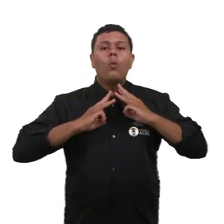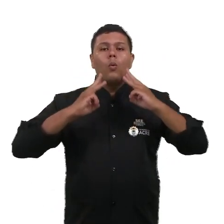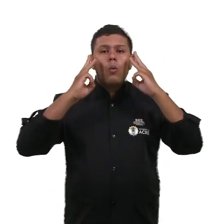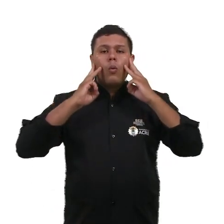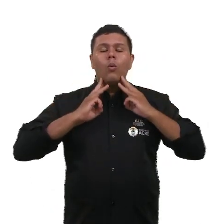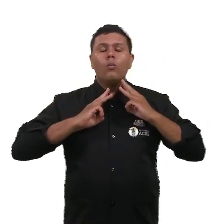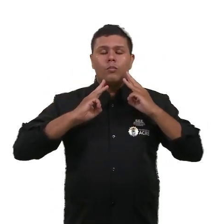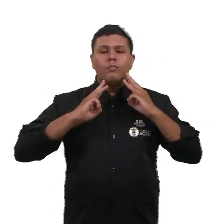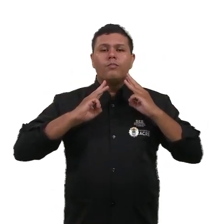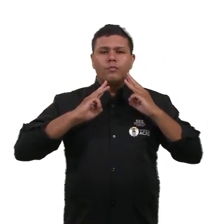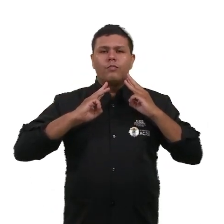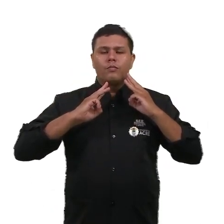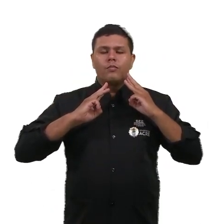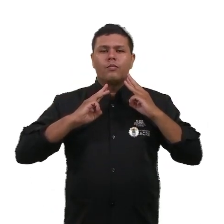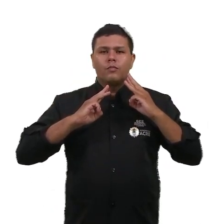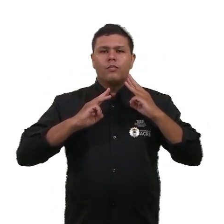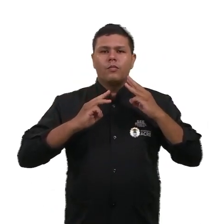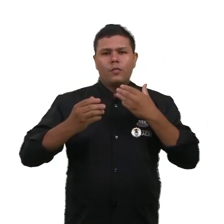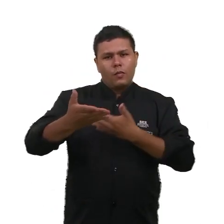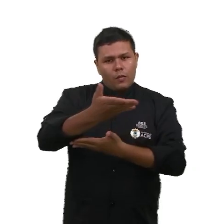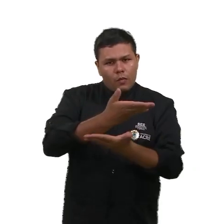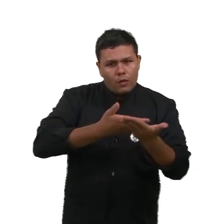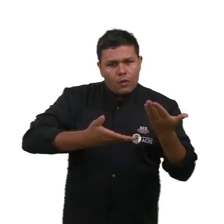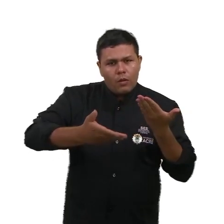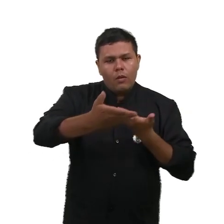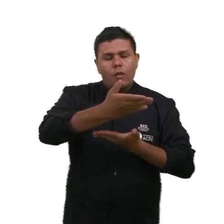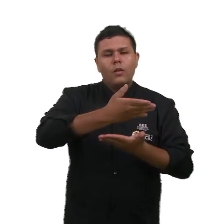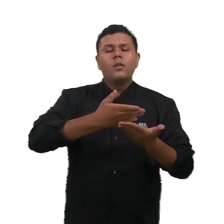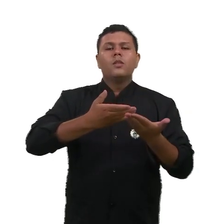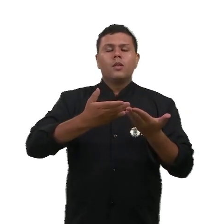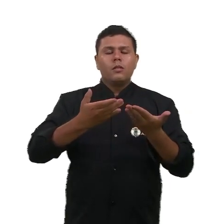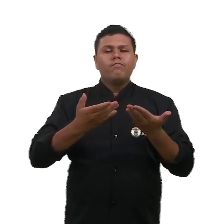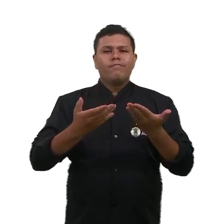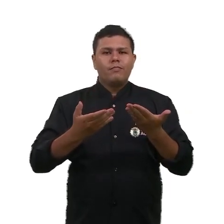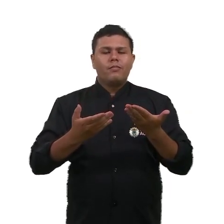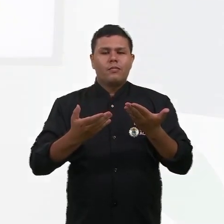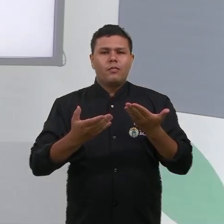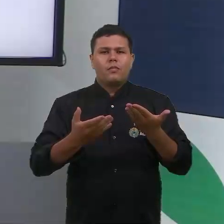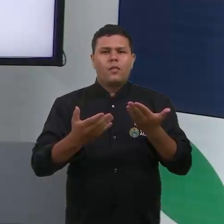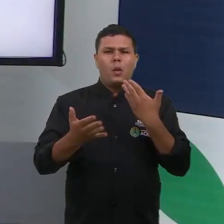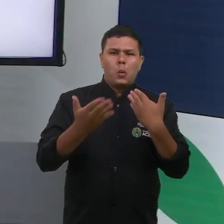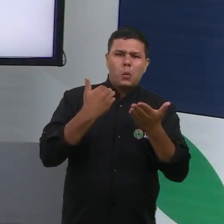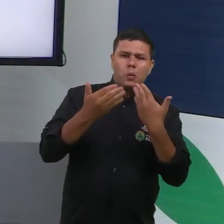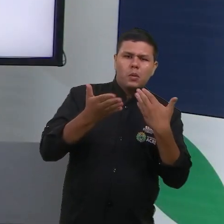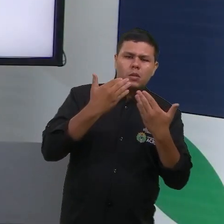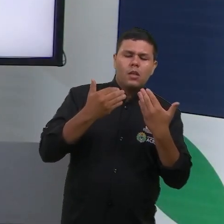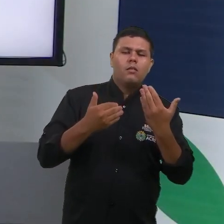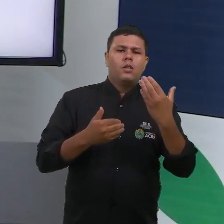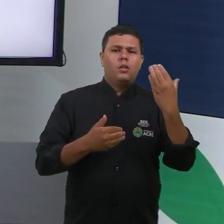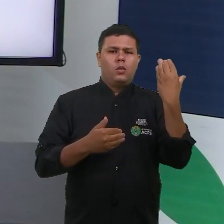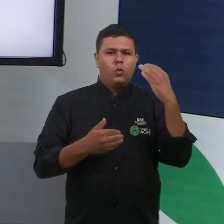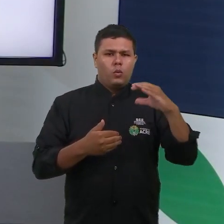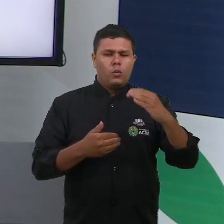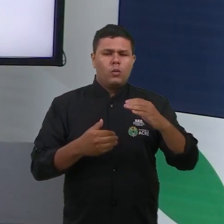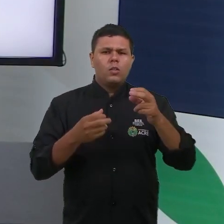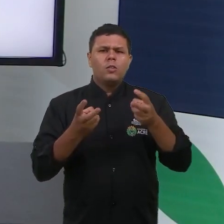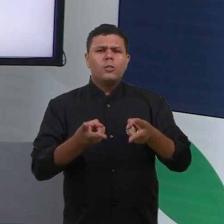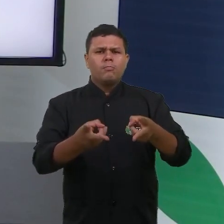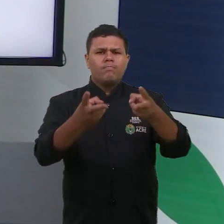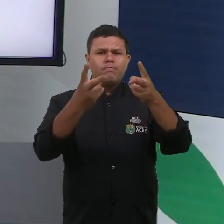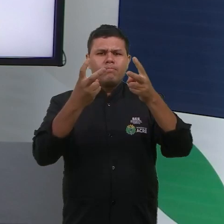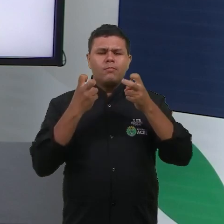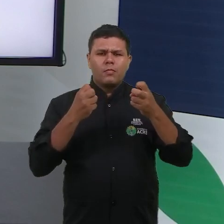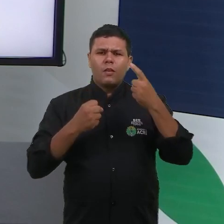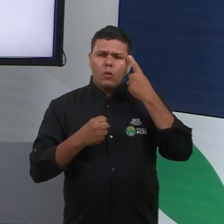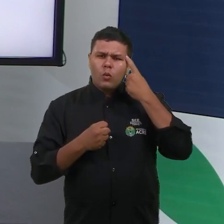tinha ali contato, ele mantinha correspondência com esse cientista, tá? Que eles percebeu que eles tinham a mesma